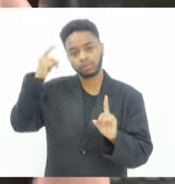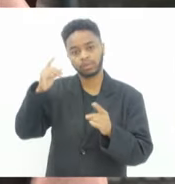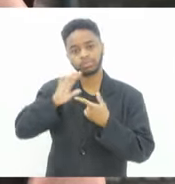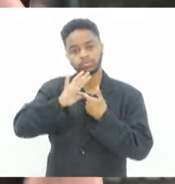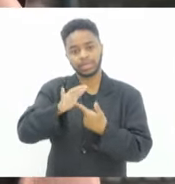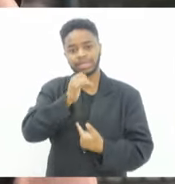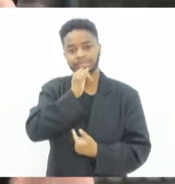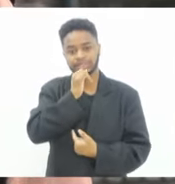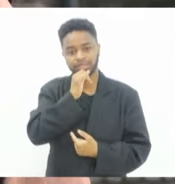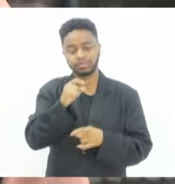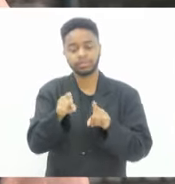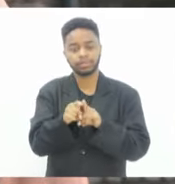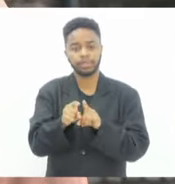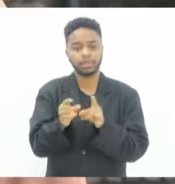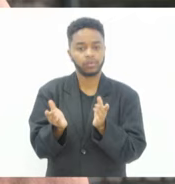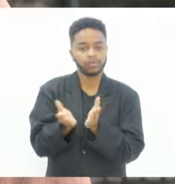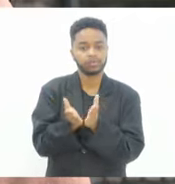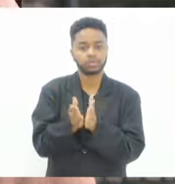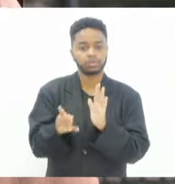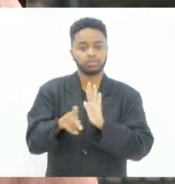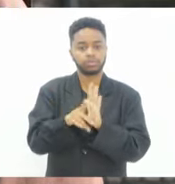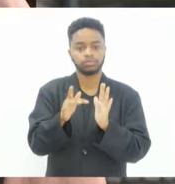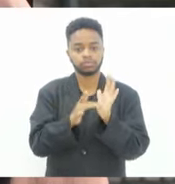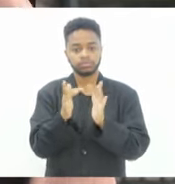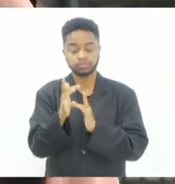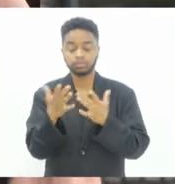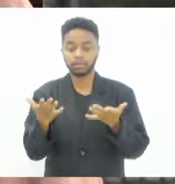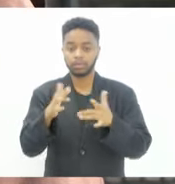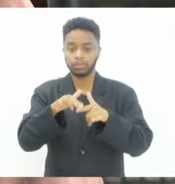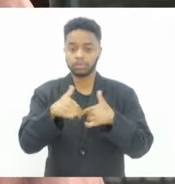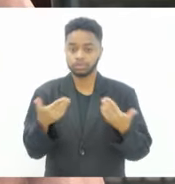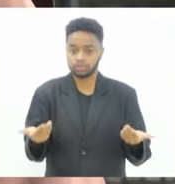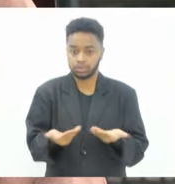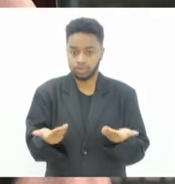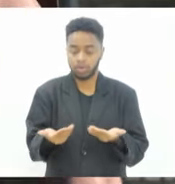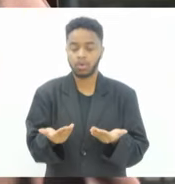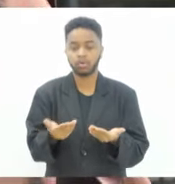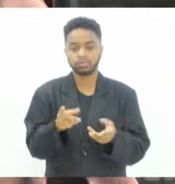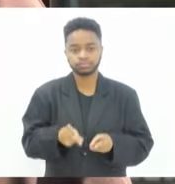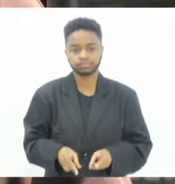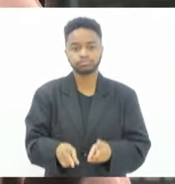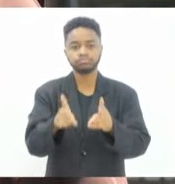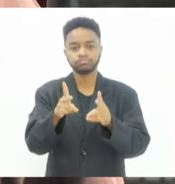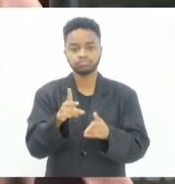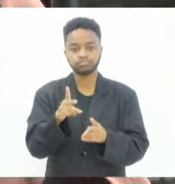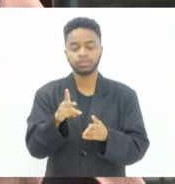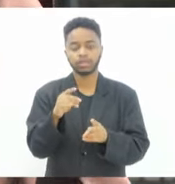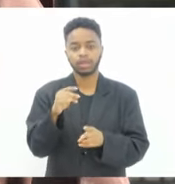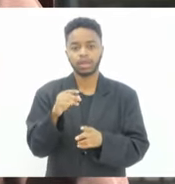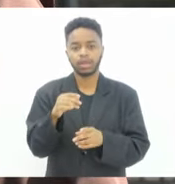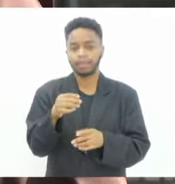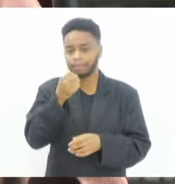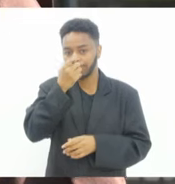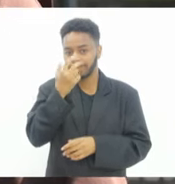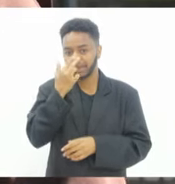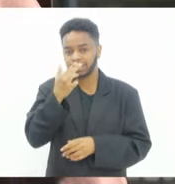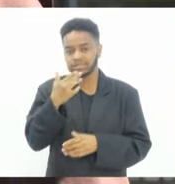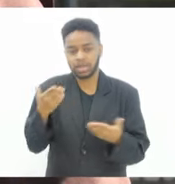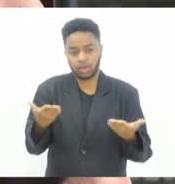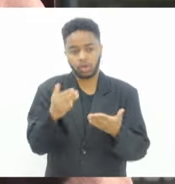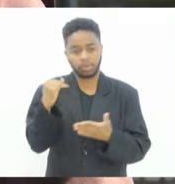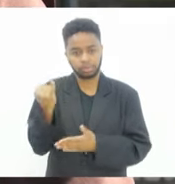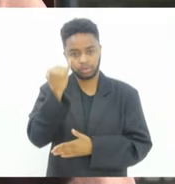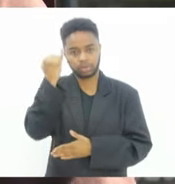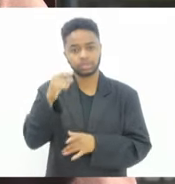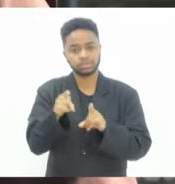exemplar o Evangelho de nosso Senhor Jesus Cristo. Por isso, para os nossos dias, ele continua sendo muito atual, relevante e muito